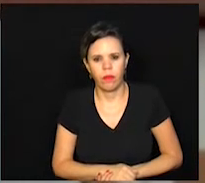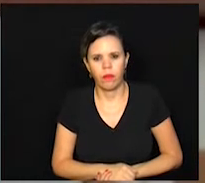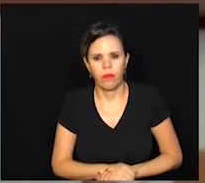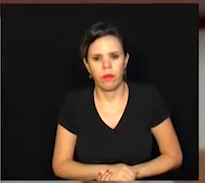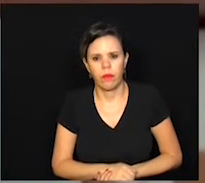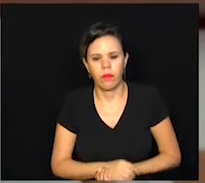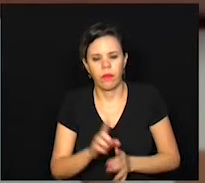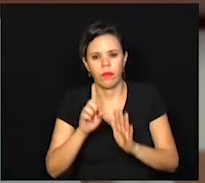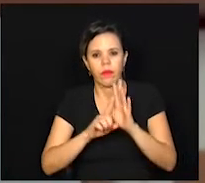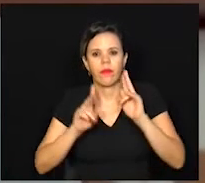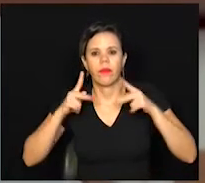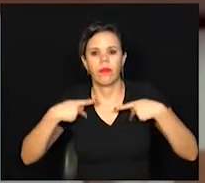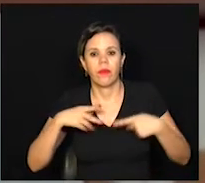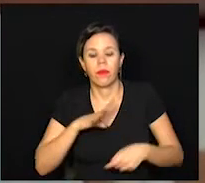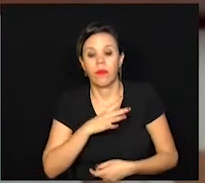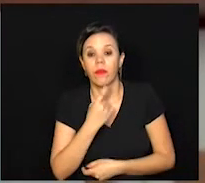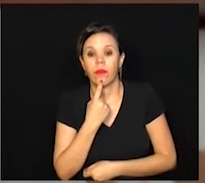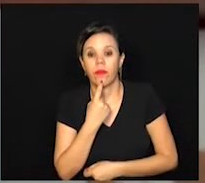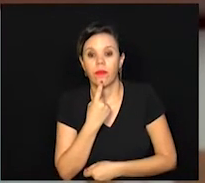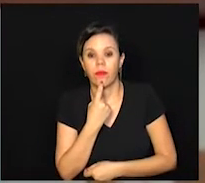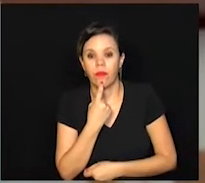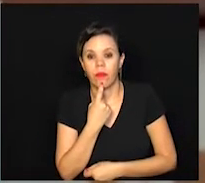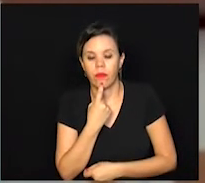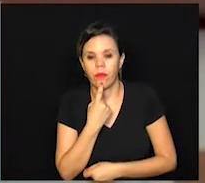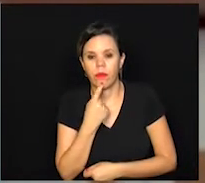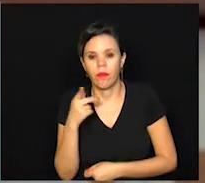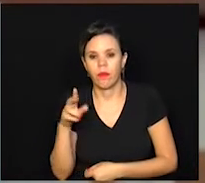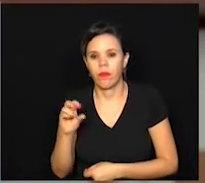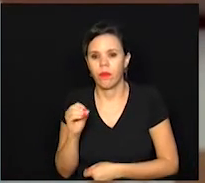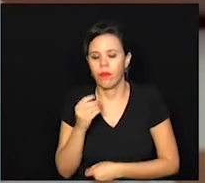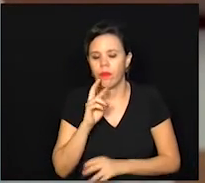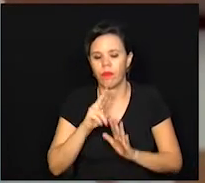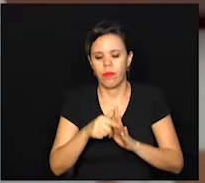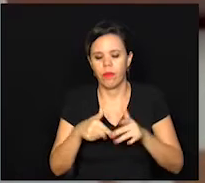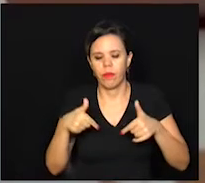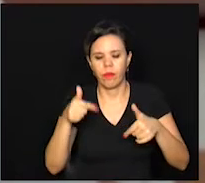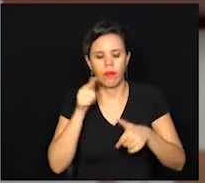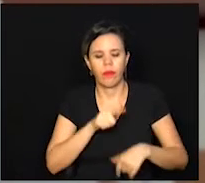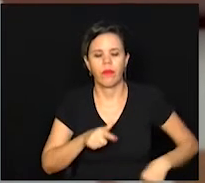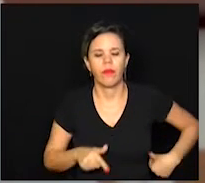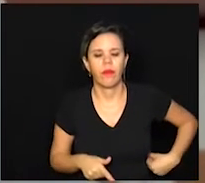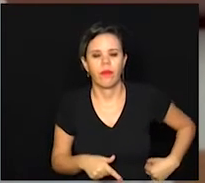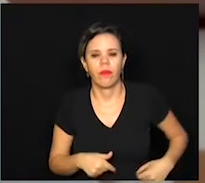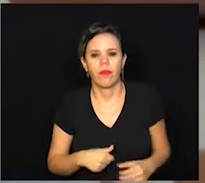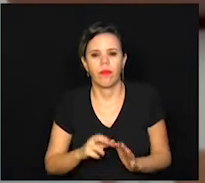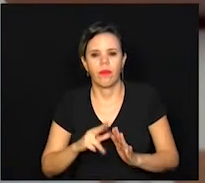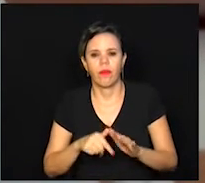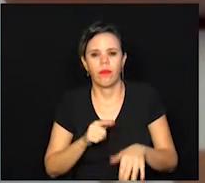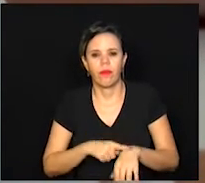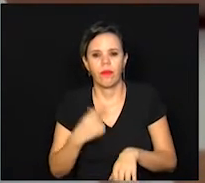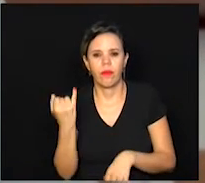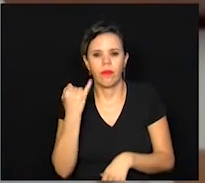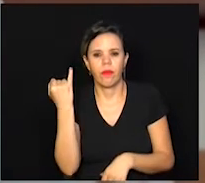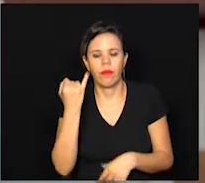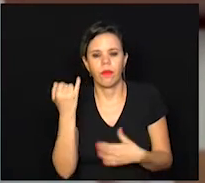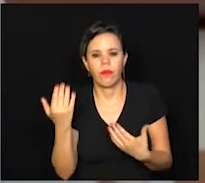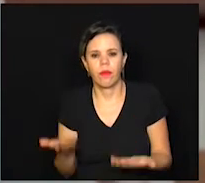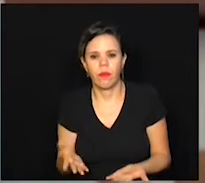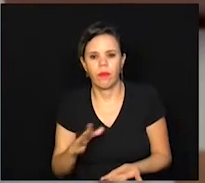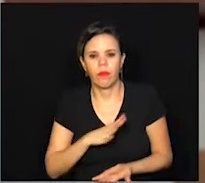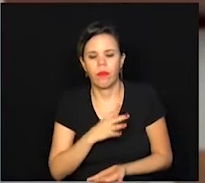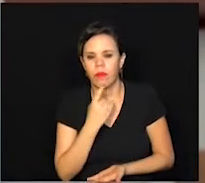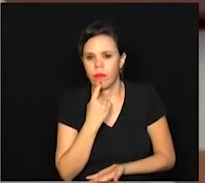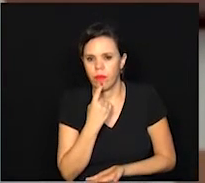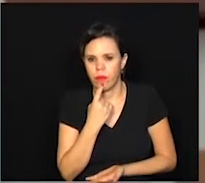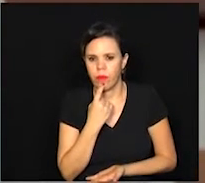os direitos humanos na cidade de Campinas. Como o Paulo falou, há várias conquistas históricas, há vários momentos importantes em que a cidade de